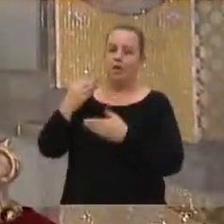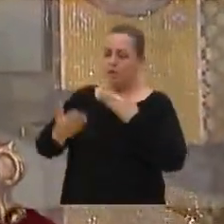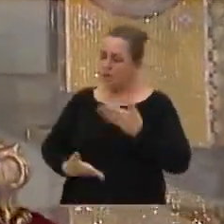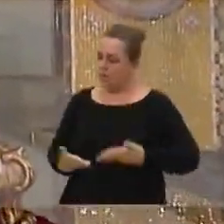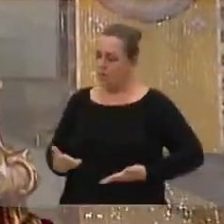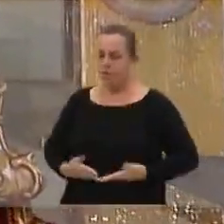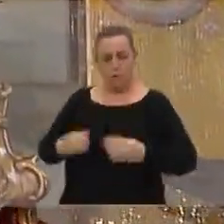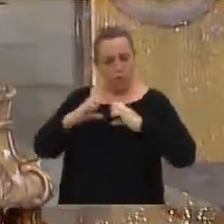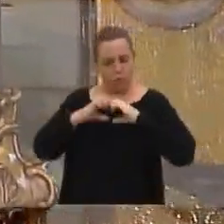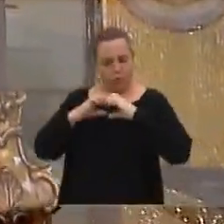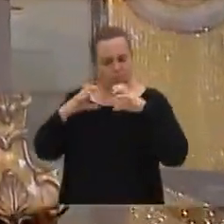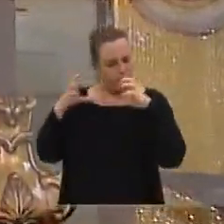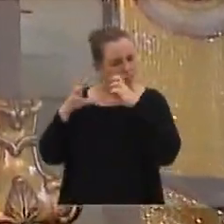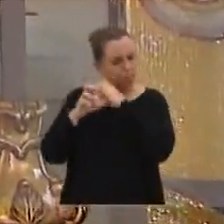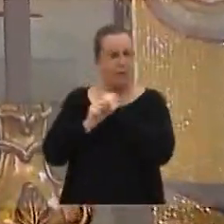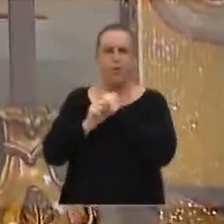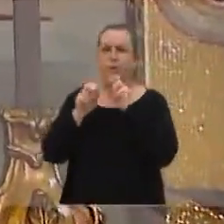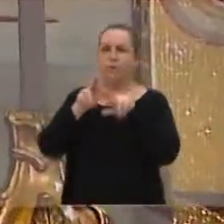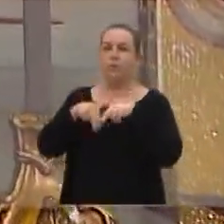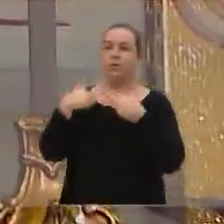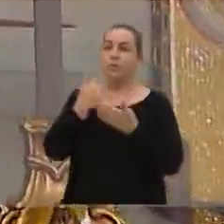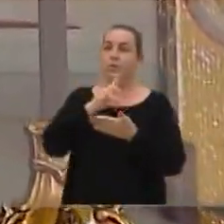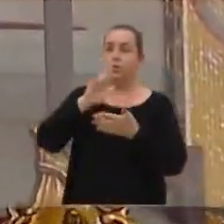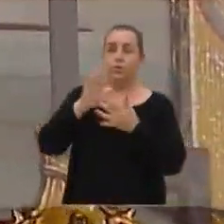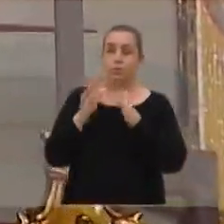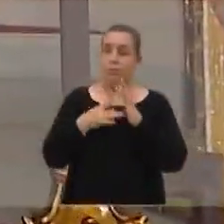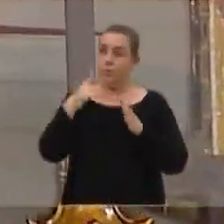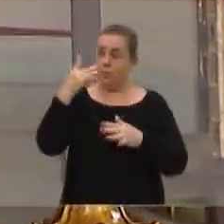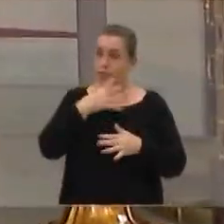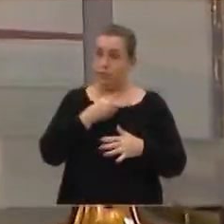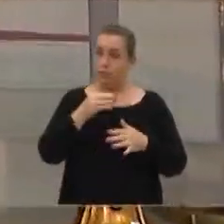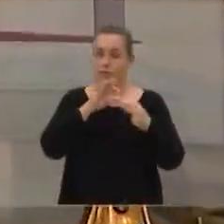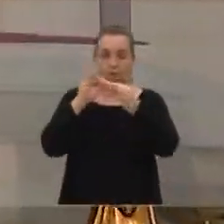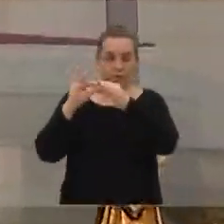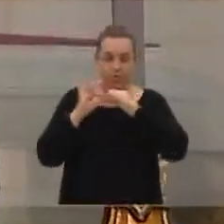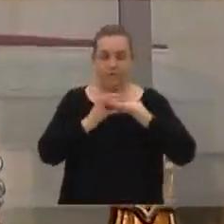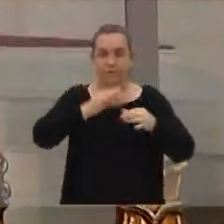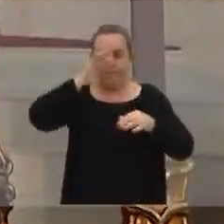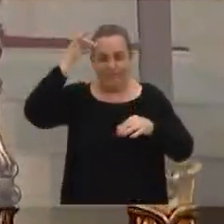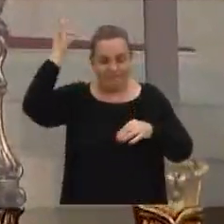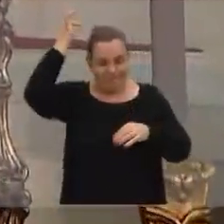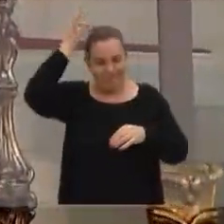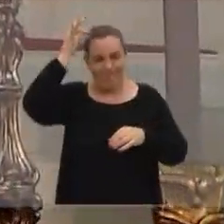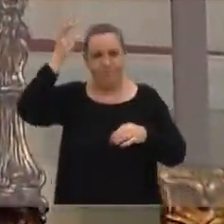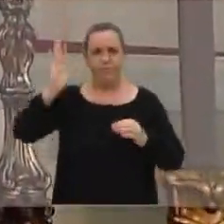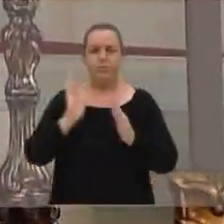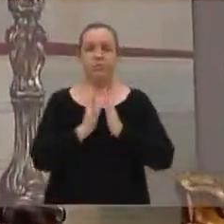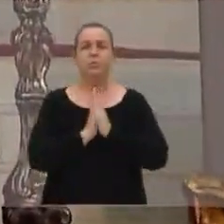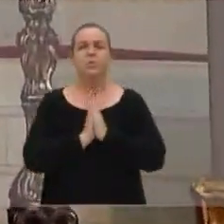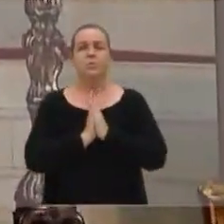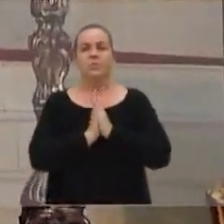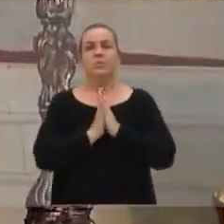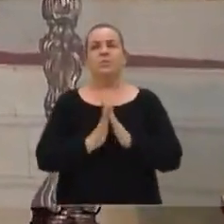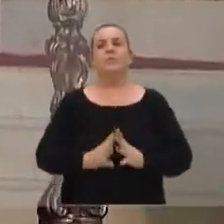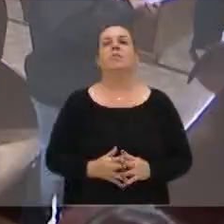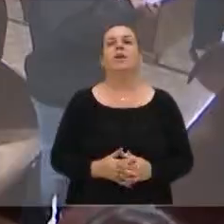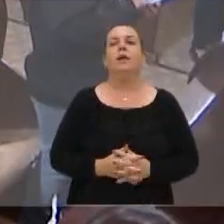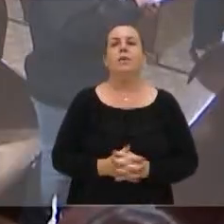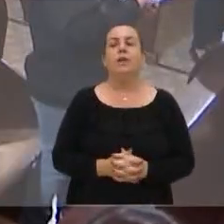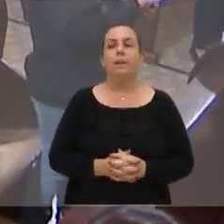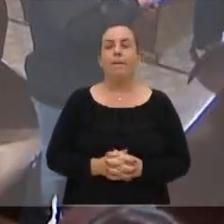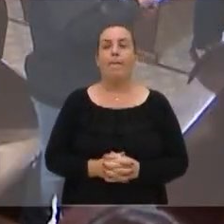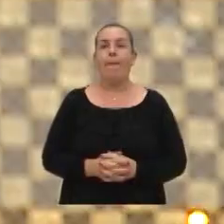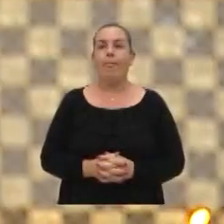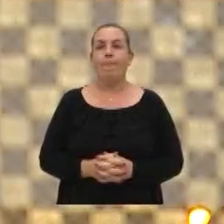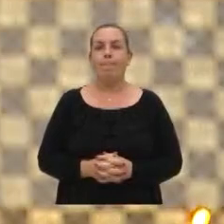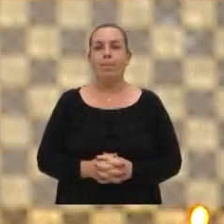de todo o coração. Por nosso Senhor Jesus Cristo, vosso Filho, na unidade do Espírito Santo.